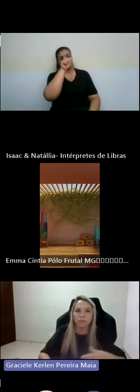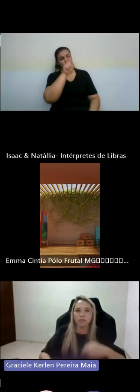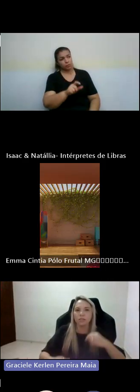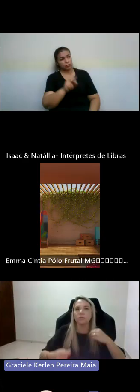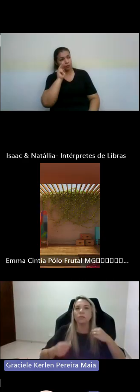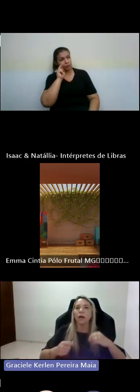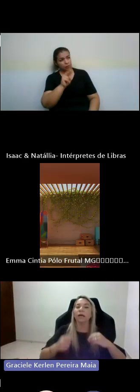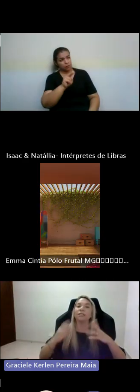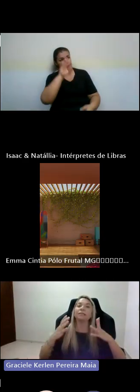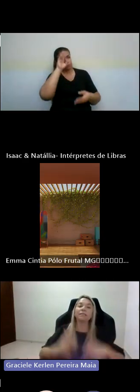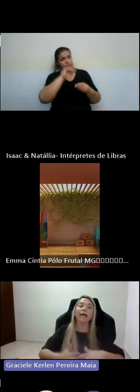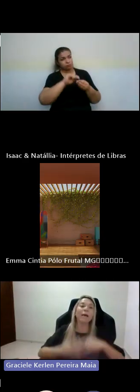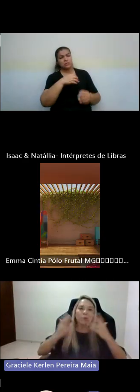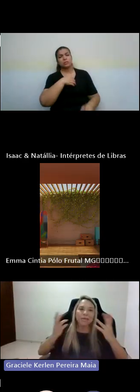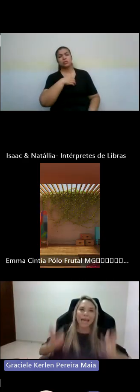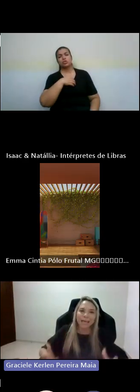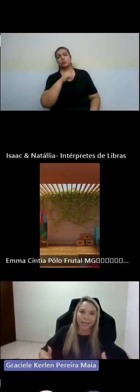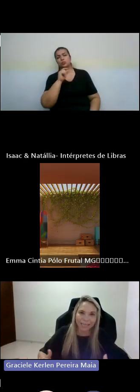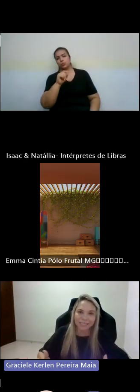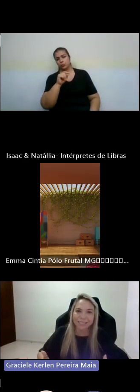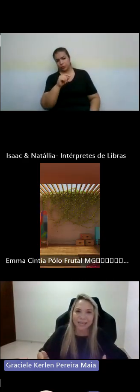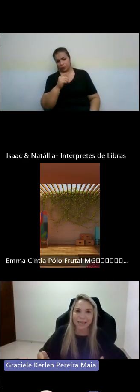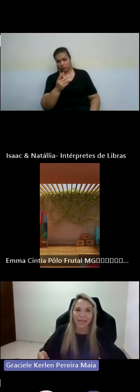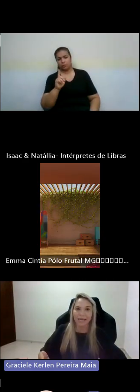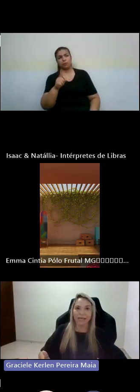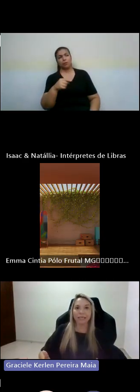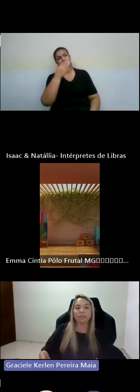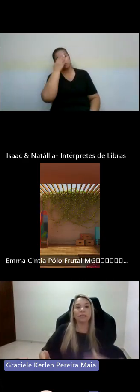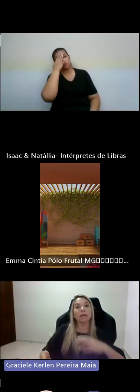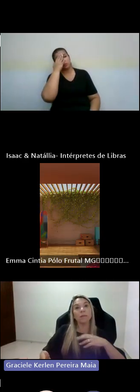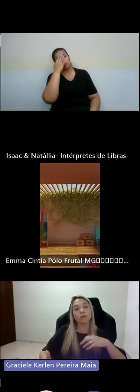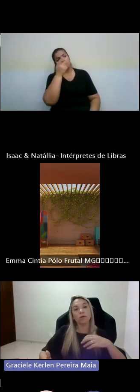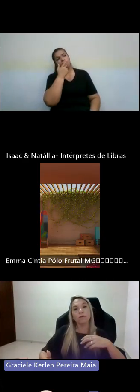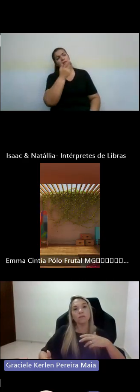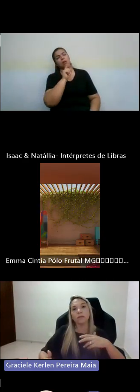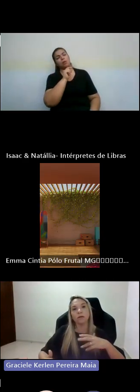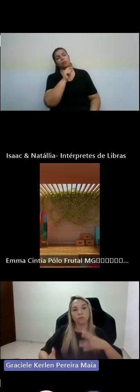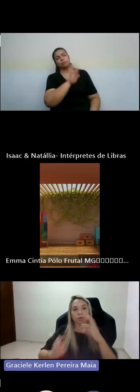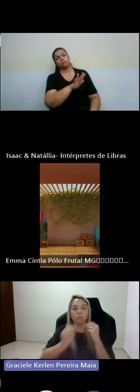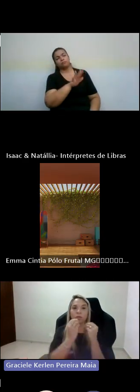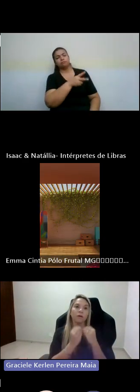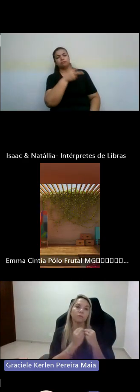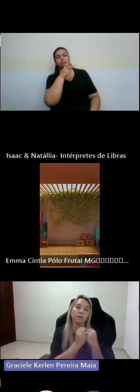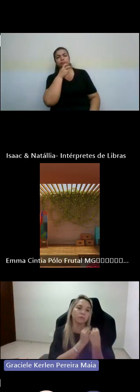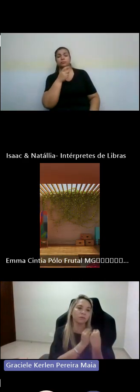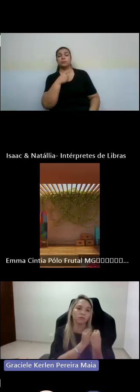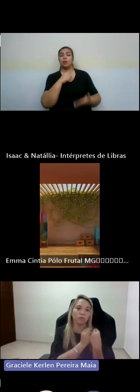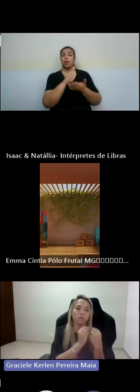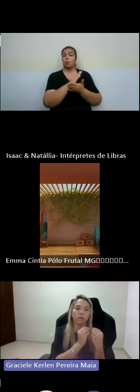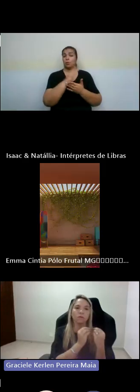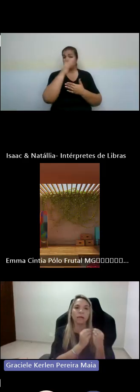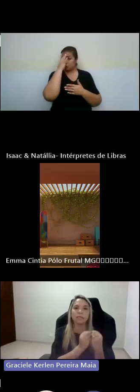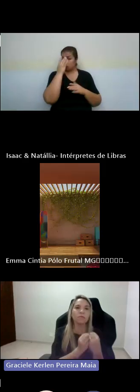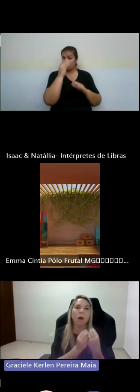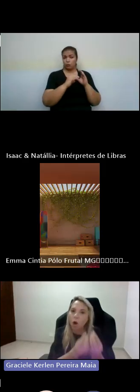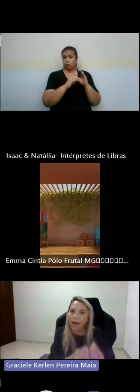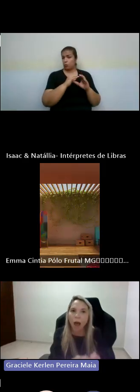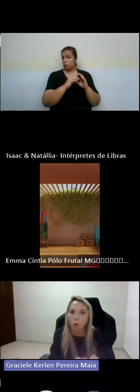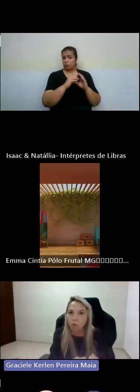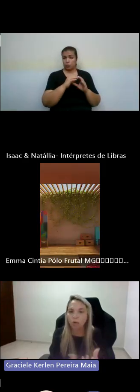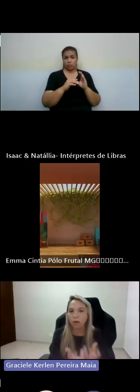ela está sentindo, a gente sabe o que ela quer dizer. Então, assim, tem pessoas que não se comunicam, não se comunicam na